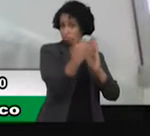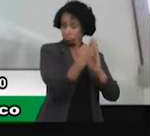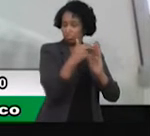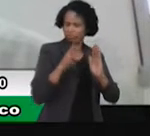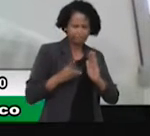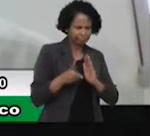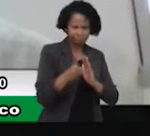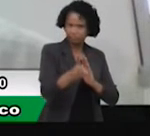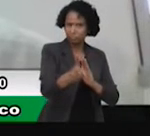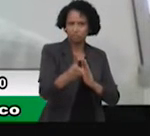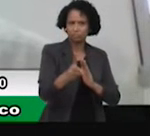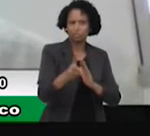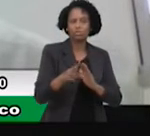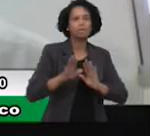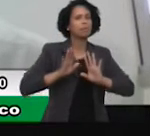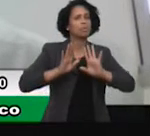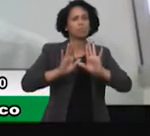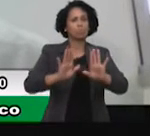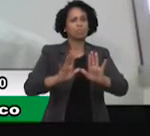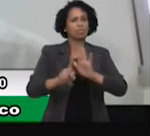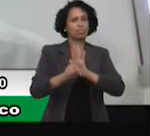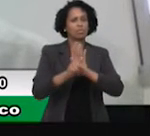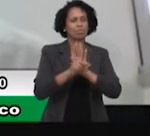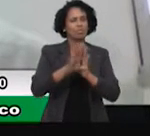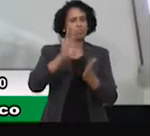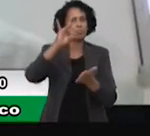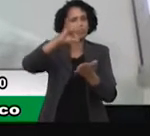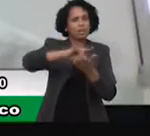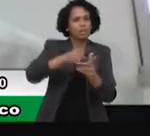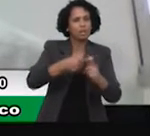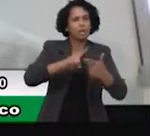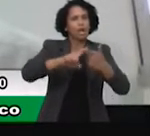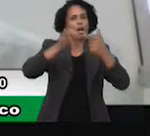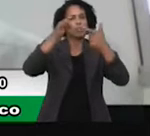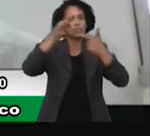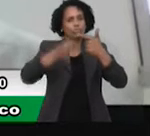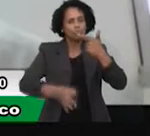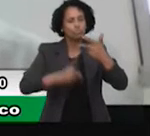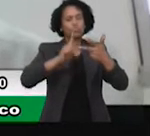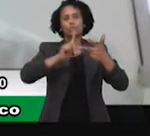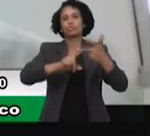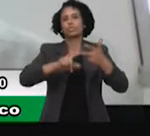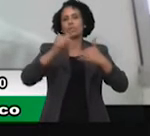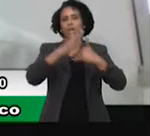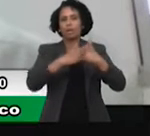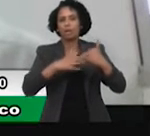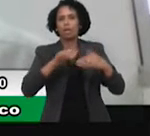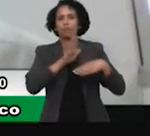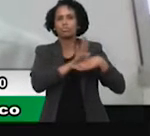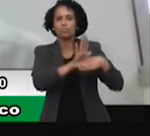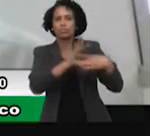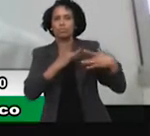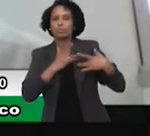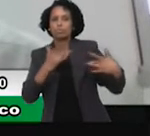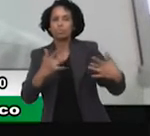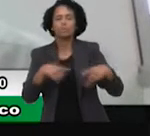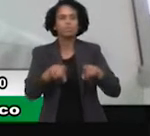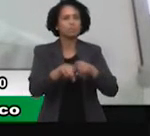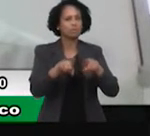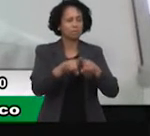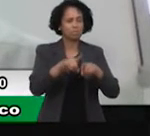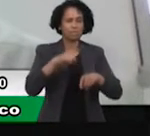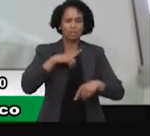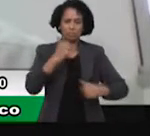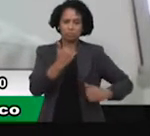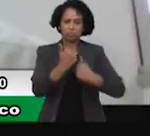mãos, os princípios da verdade, da justiça, da caridade, os valores da família, a defesa da